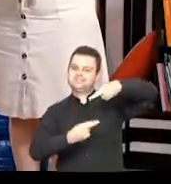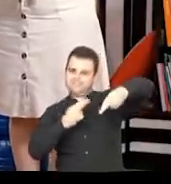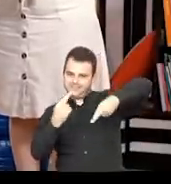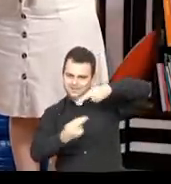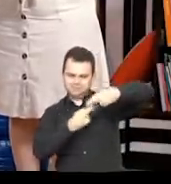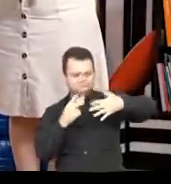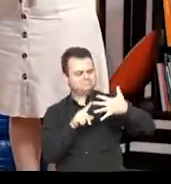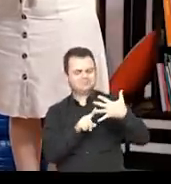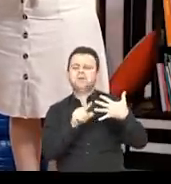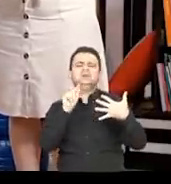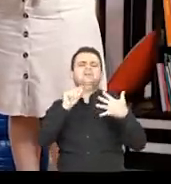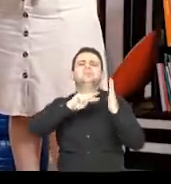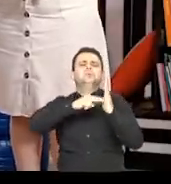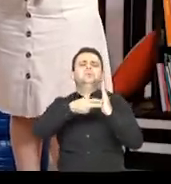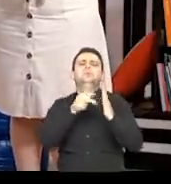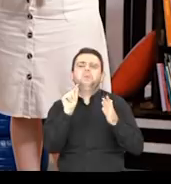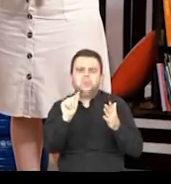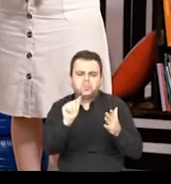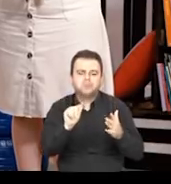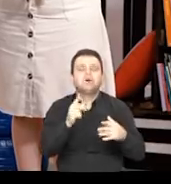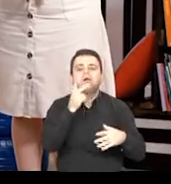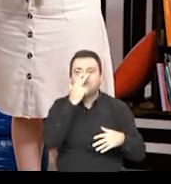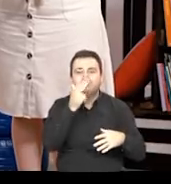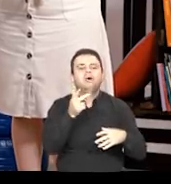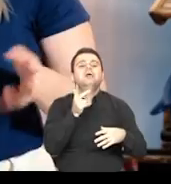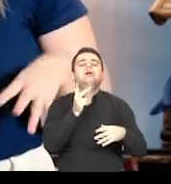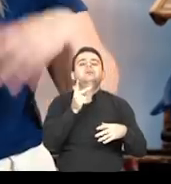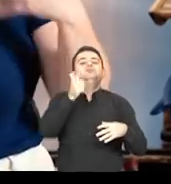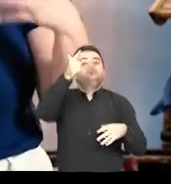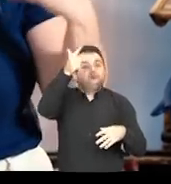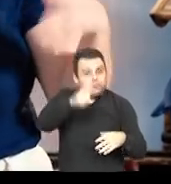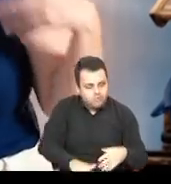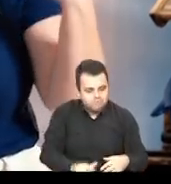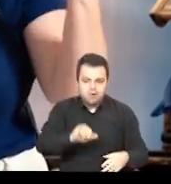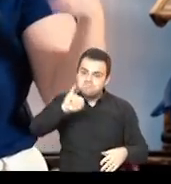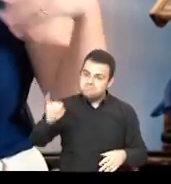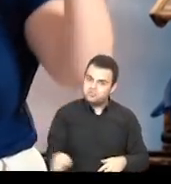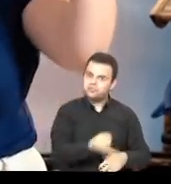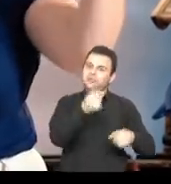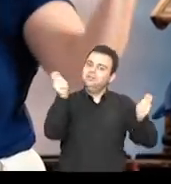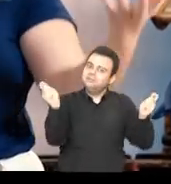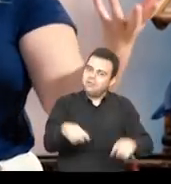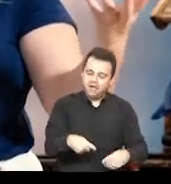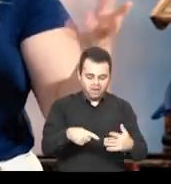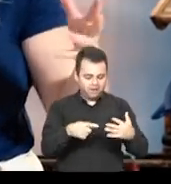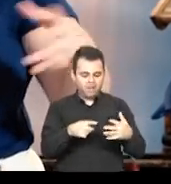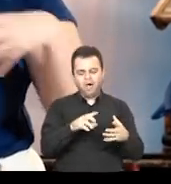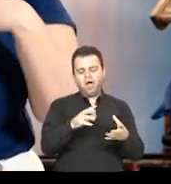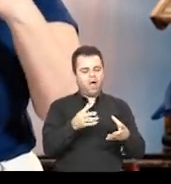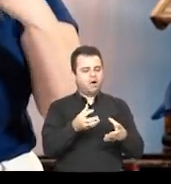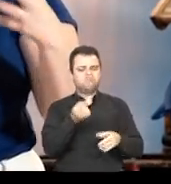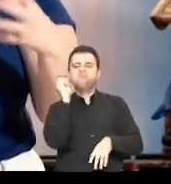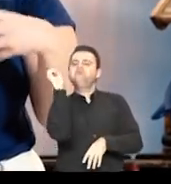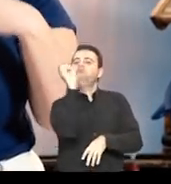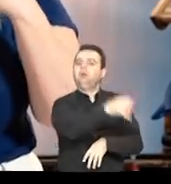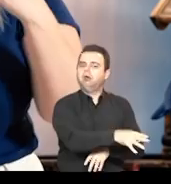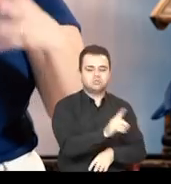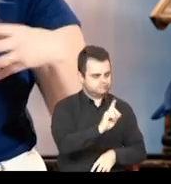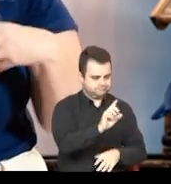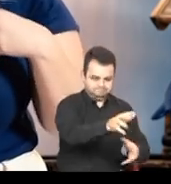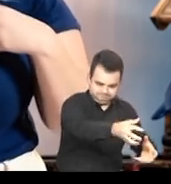O que é reciclar? É colocar novamente no ciclo. Aquilo que poderia ser jogado fora é